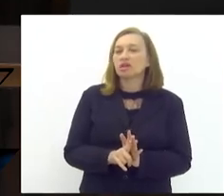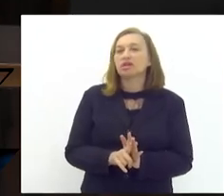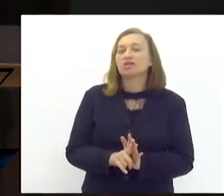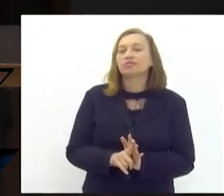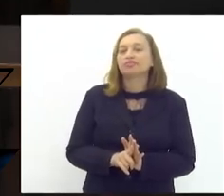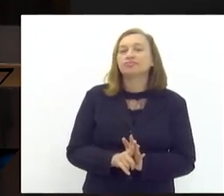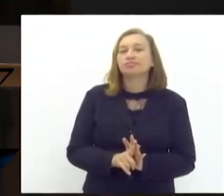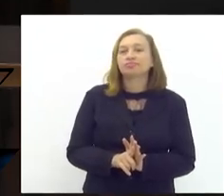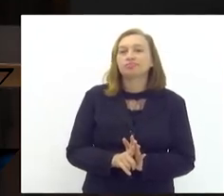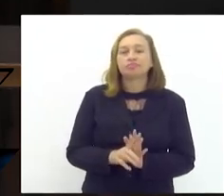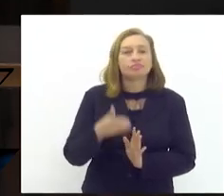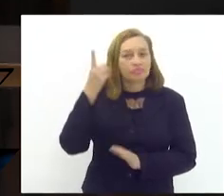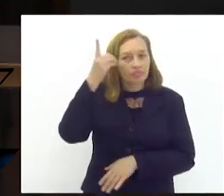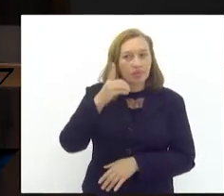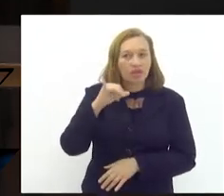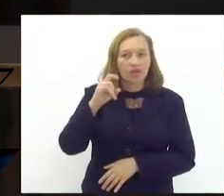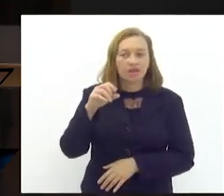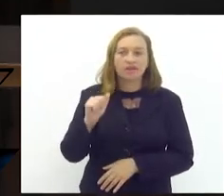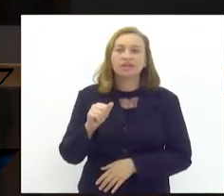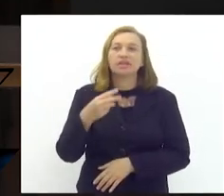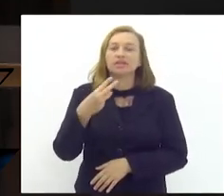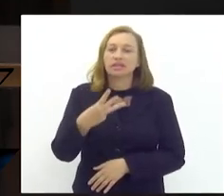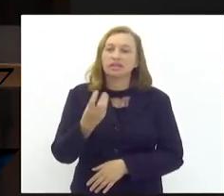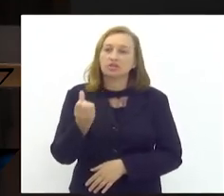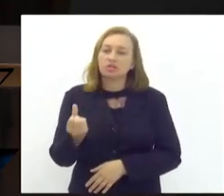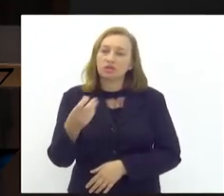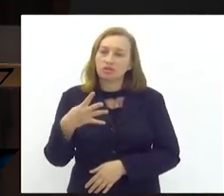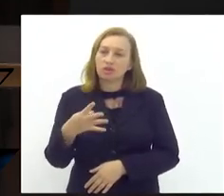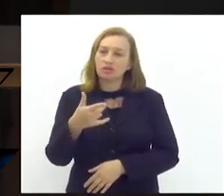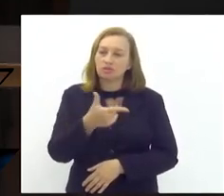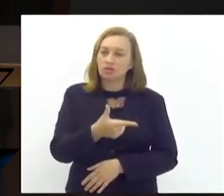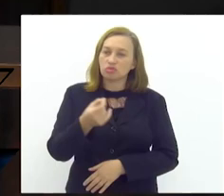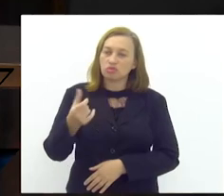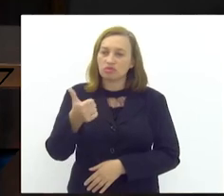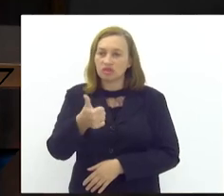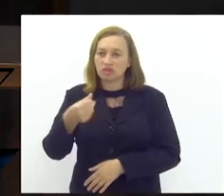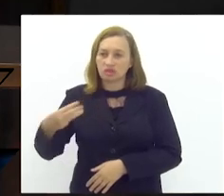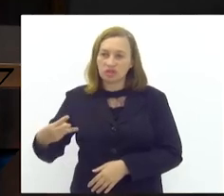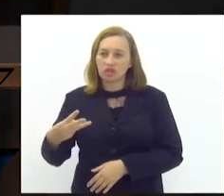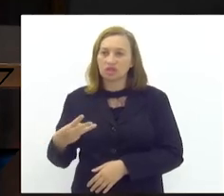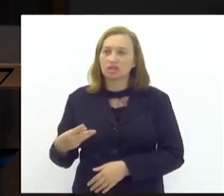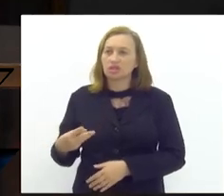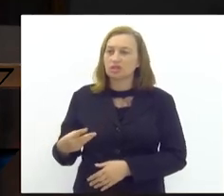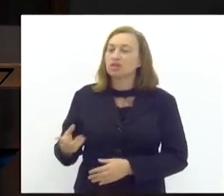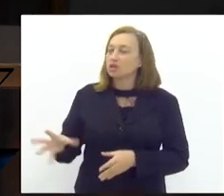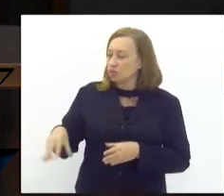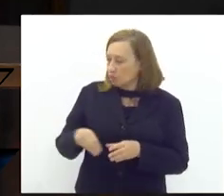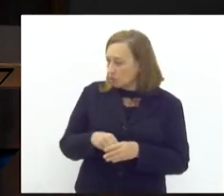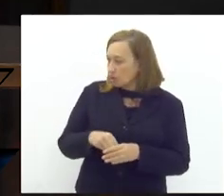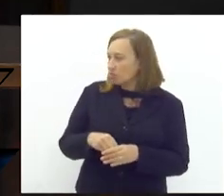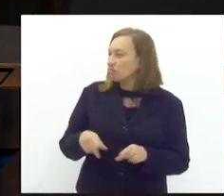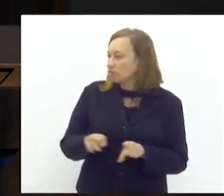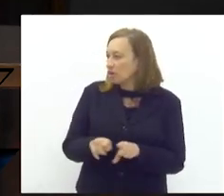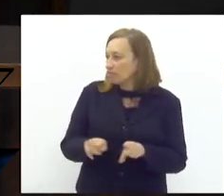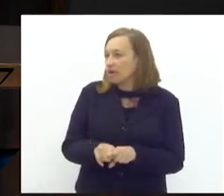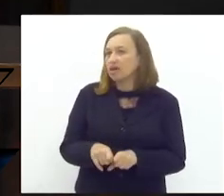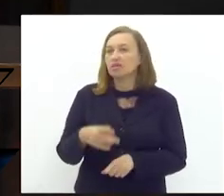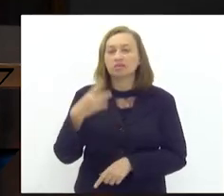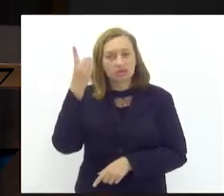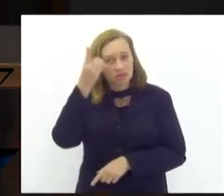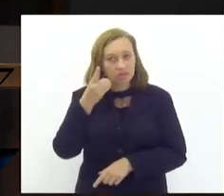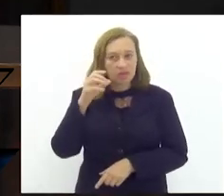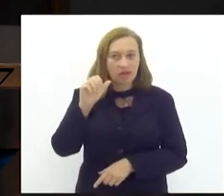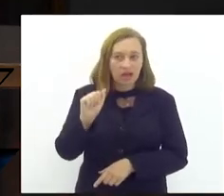deputado da deputada índia que é o 364 2023 a assessoria da mesa inclui também o deputado